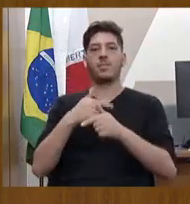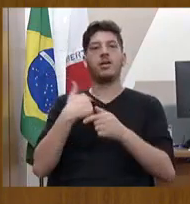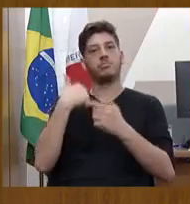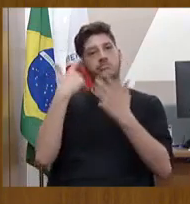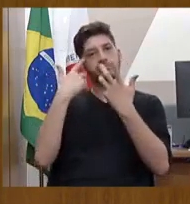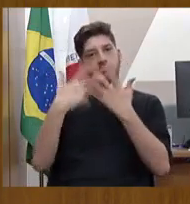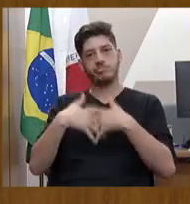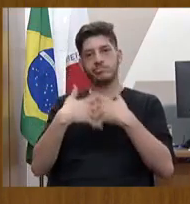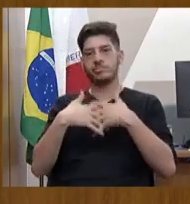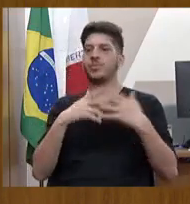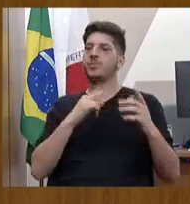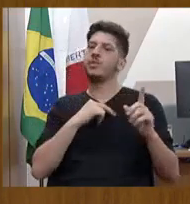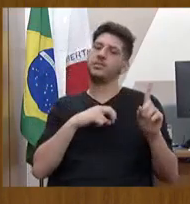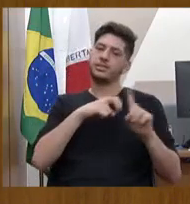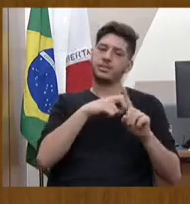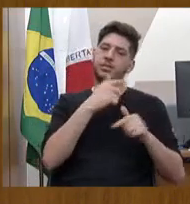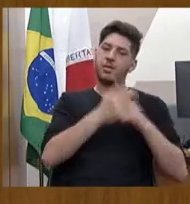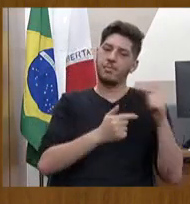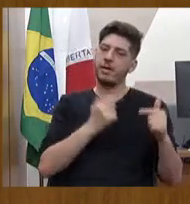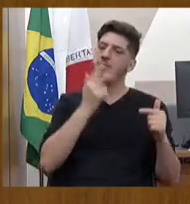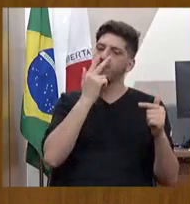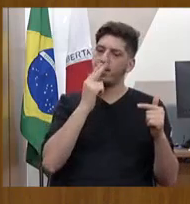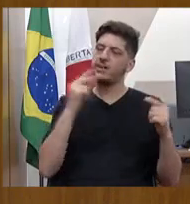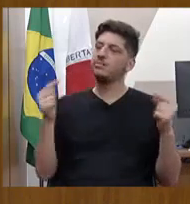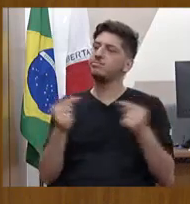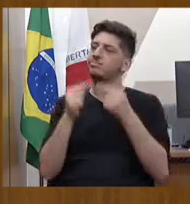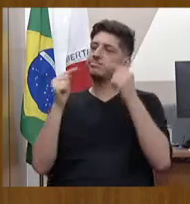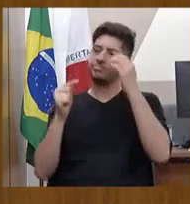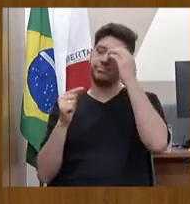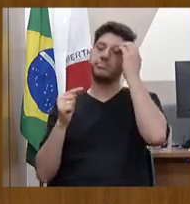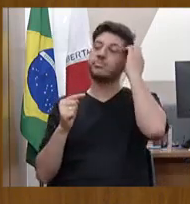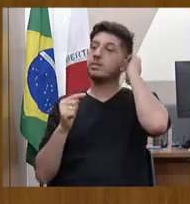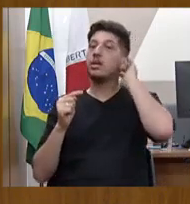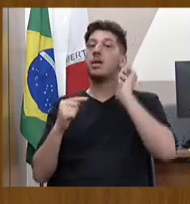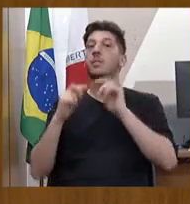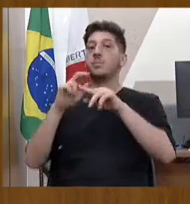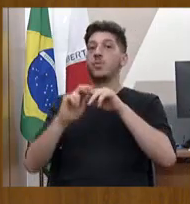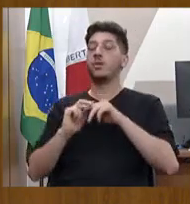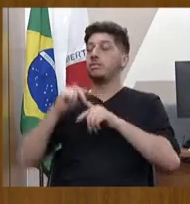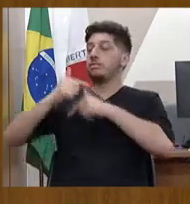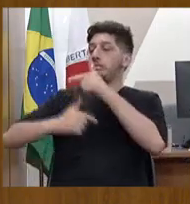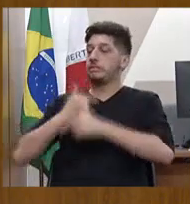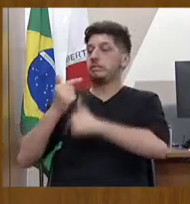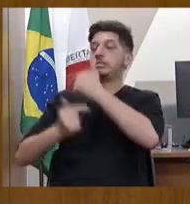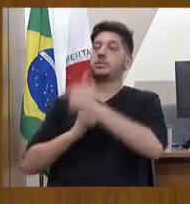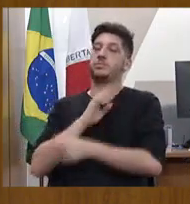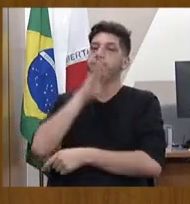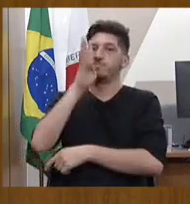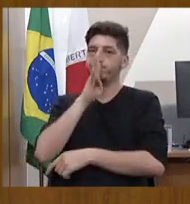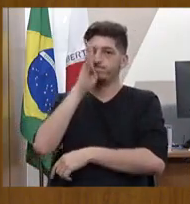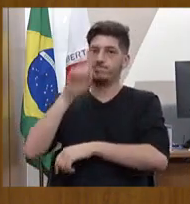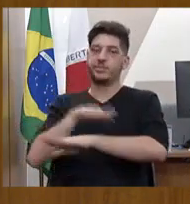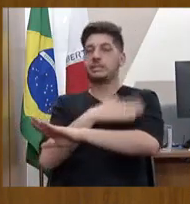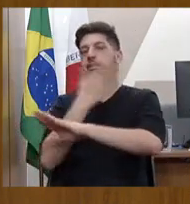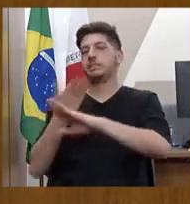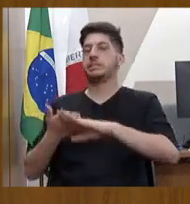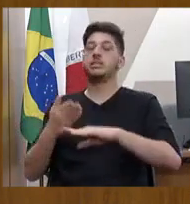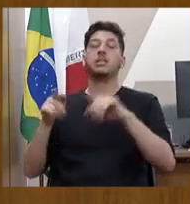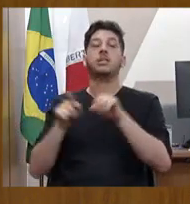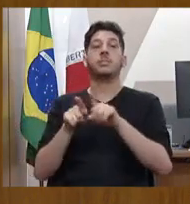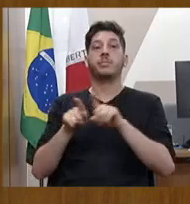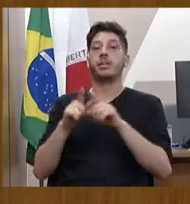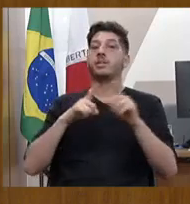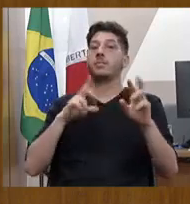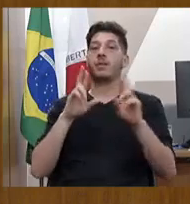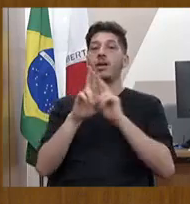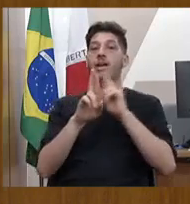de trabalho também está diretamente relacionado a um excesso de carga horária isso porque existe também uma relação